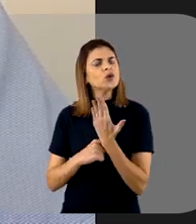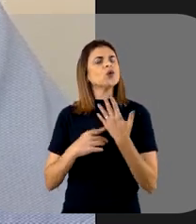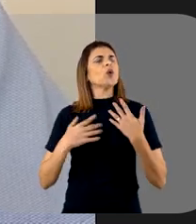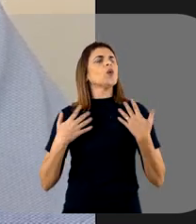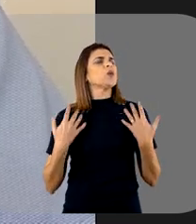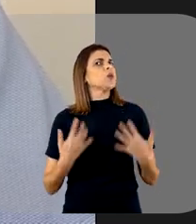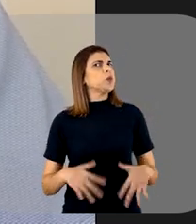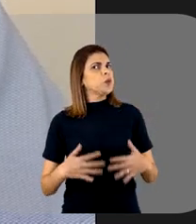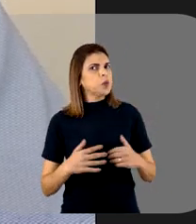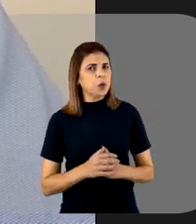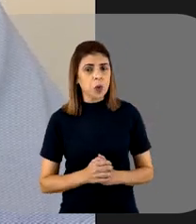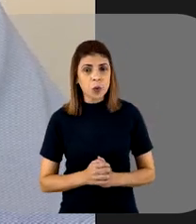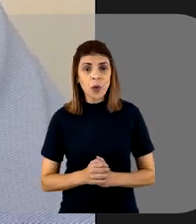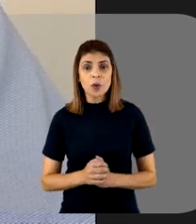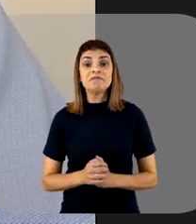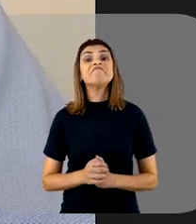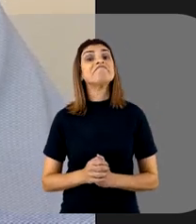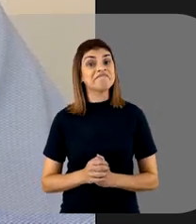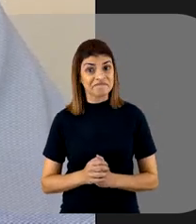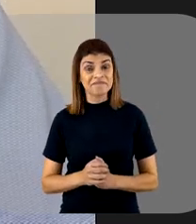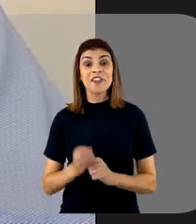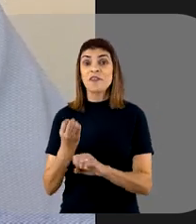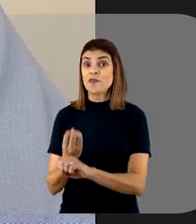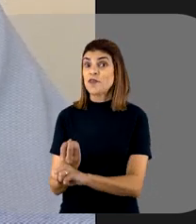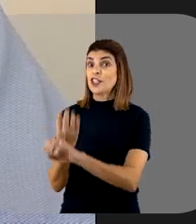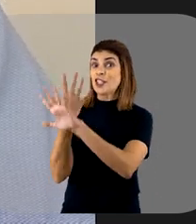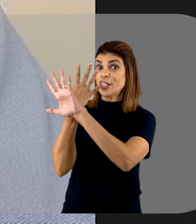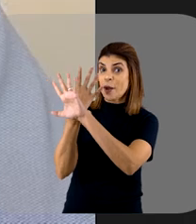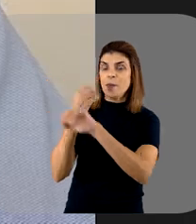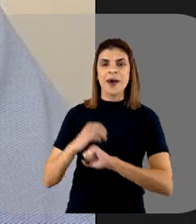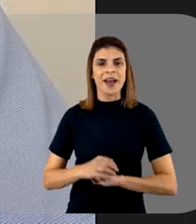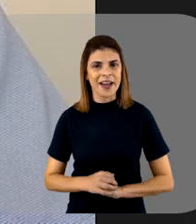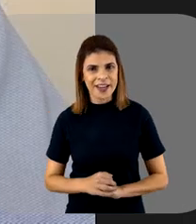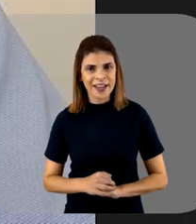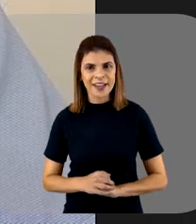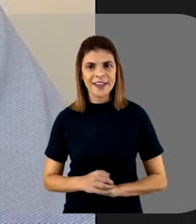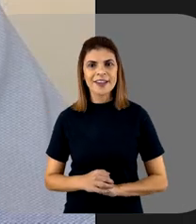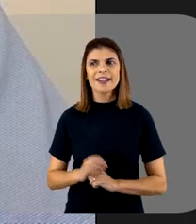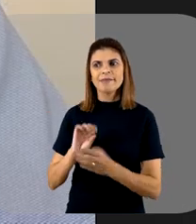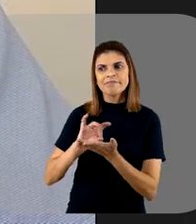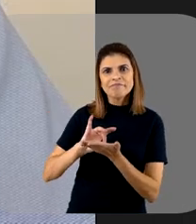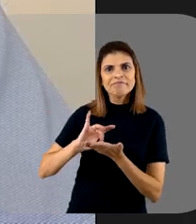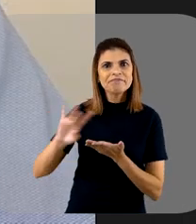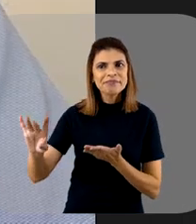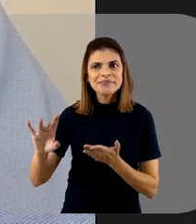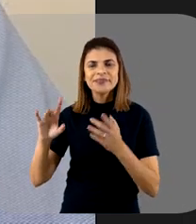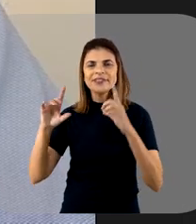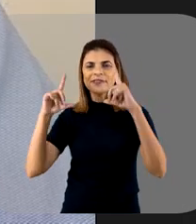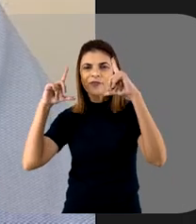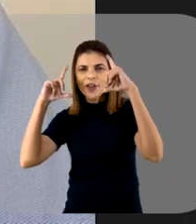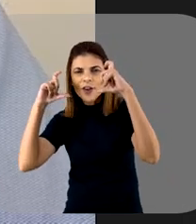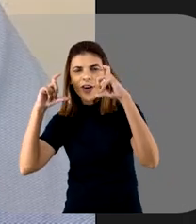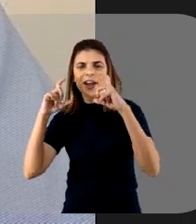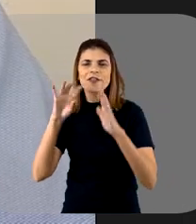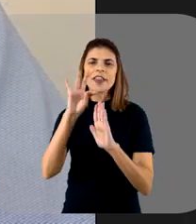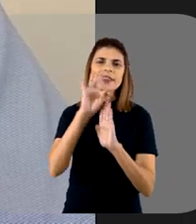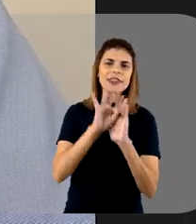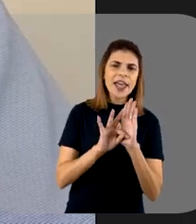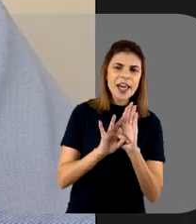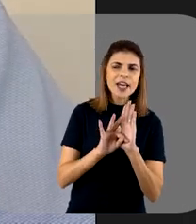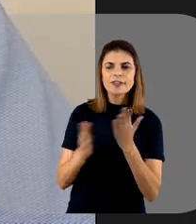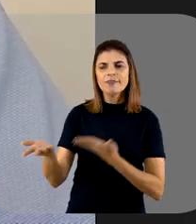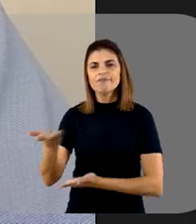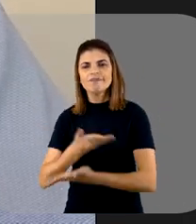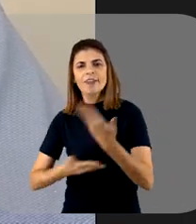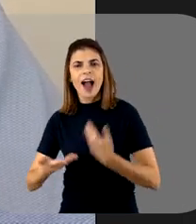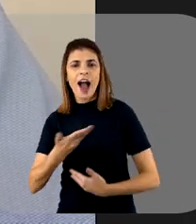muito, né? As videochamadas, as trocas de mensagens, de textos e fotografias com parentes e amigos,